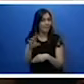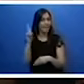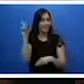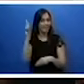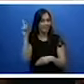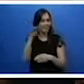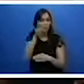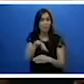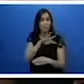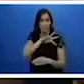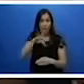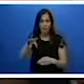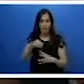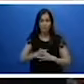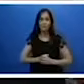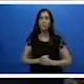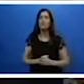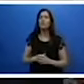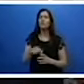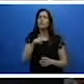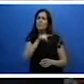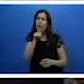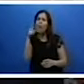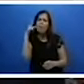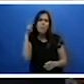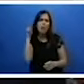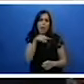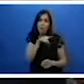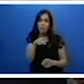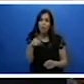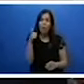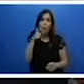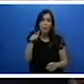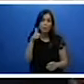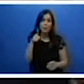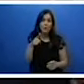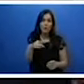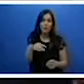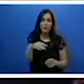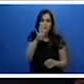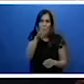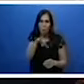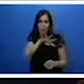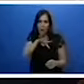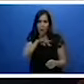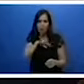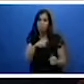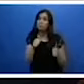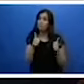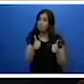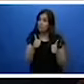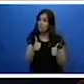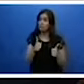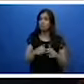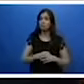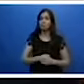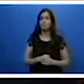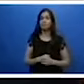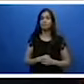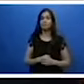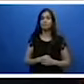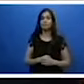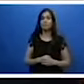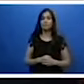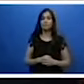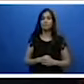nesse quadriculado. E lembrando que se você já consegue sem alinhar aqui, ó, com esse quadriculado, tudo bem também. Então vamos